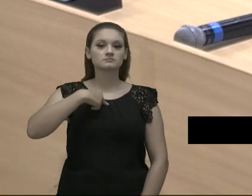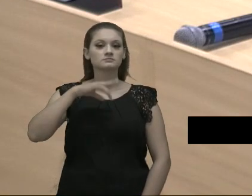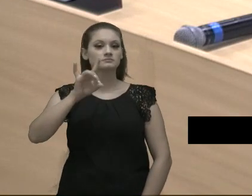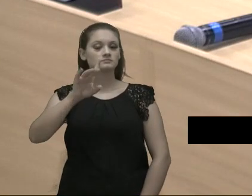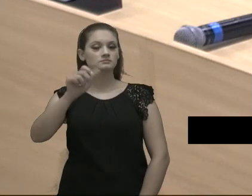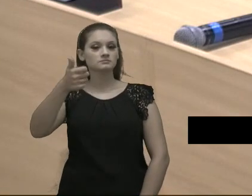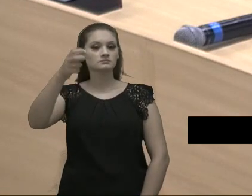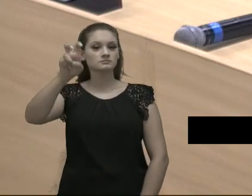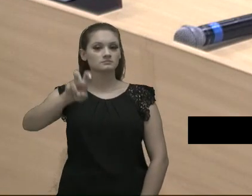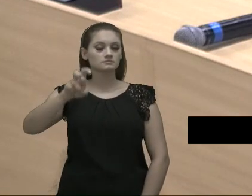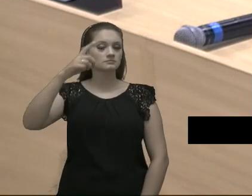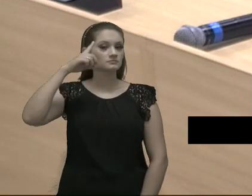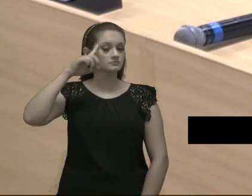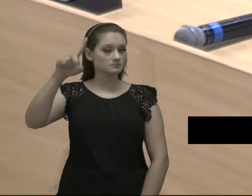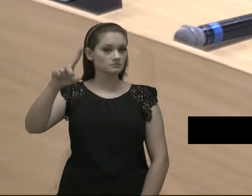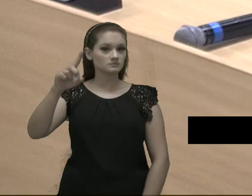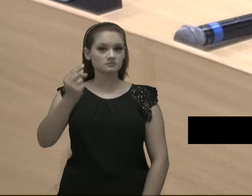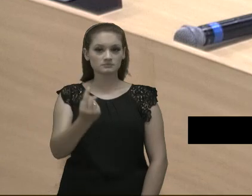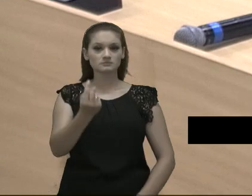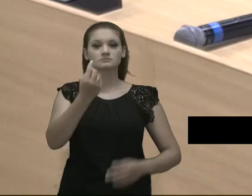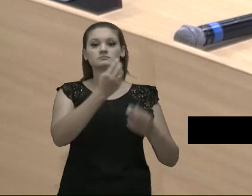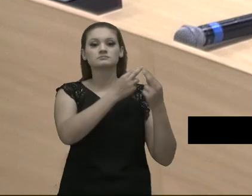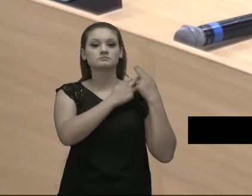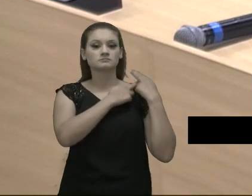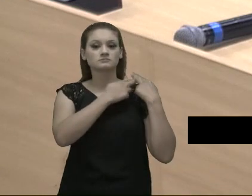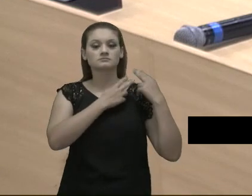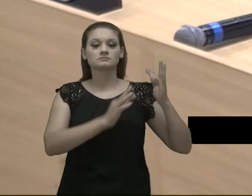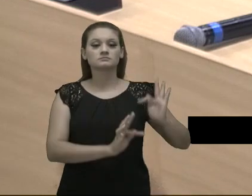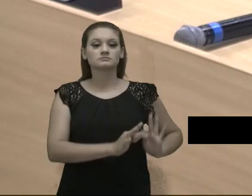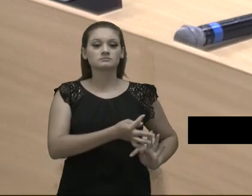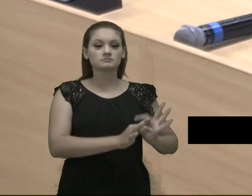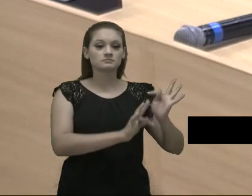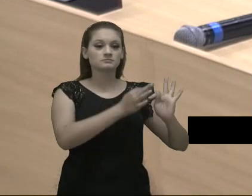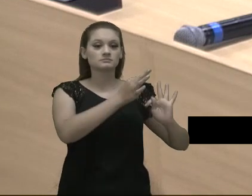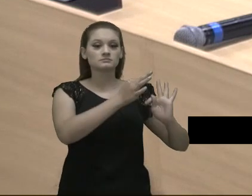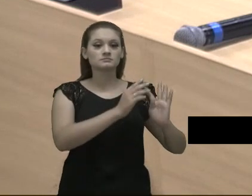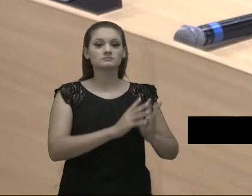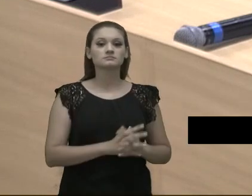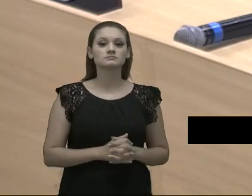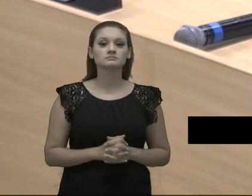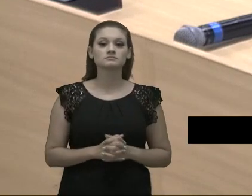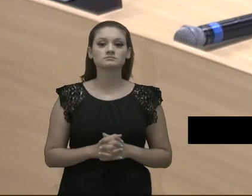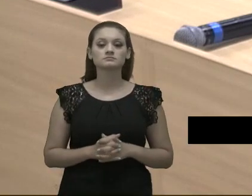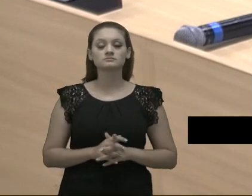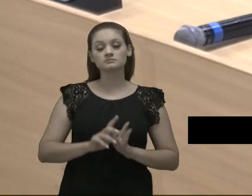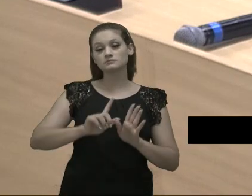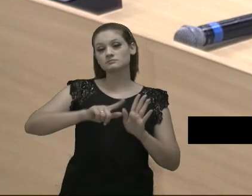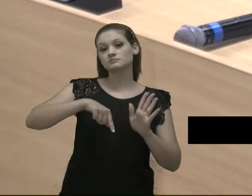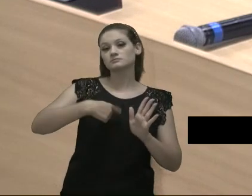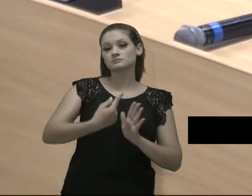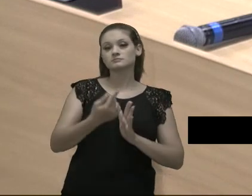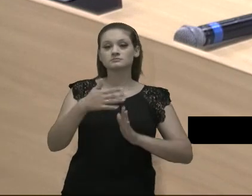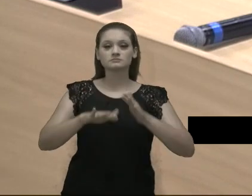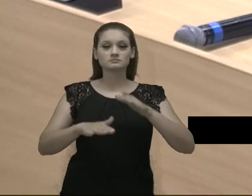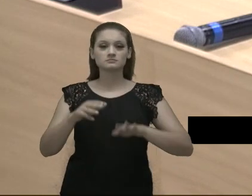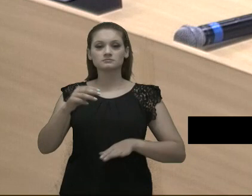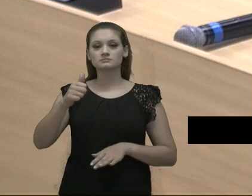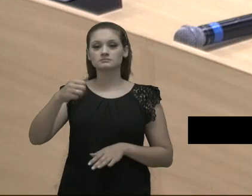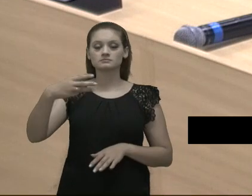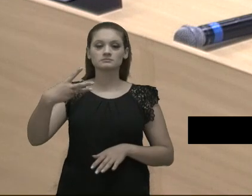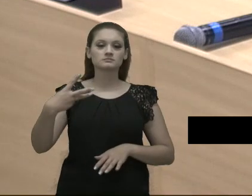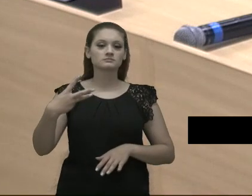tinha uma responsável técnica, né? Depois de mais ou menos, eu acho que